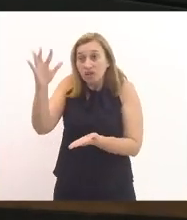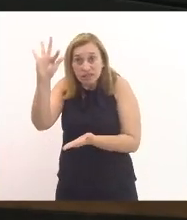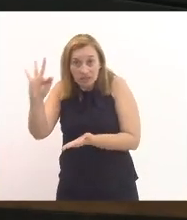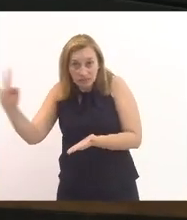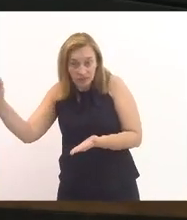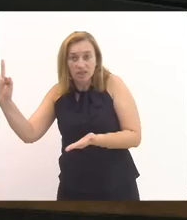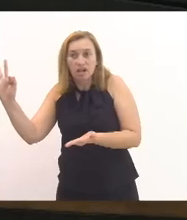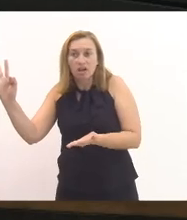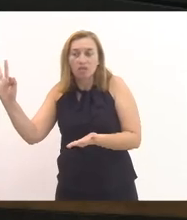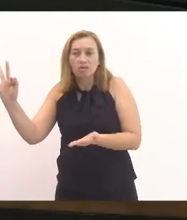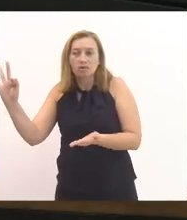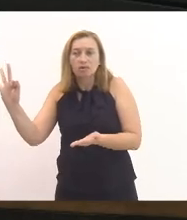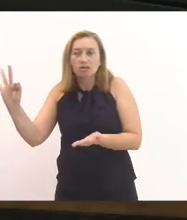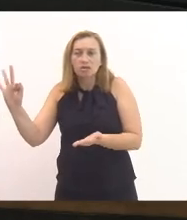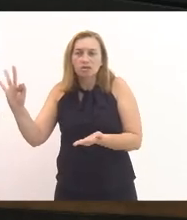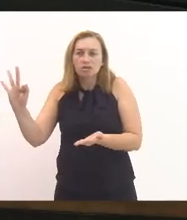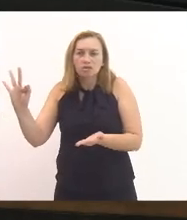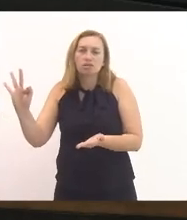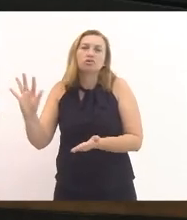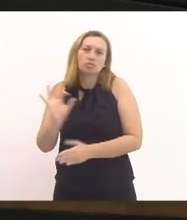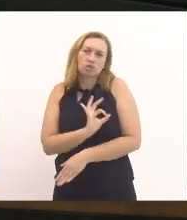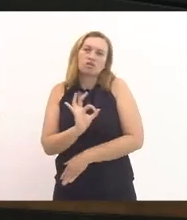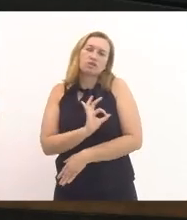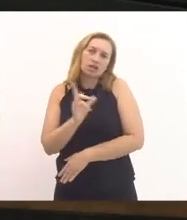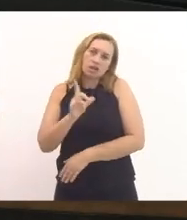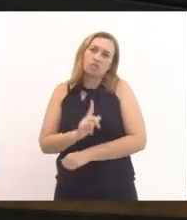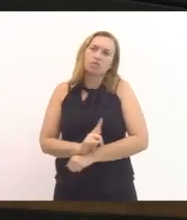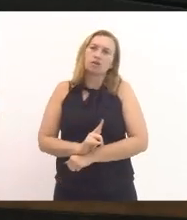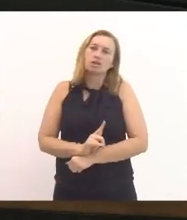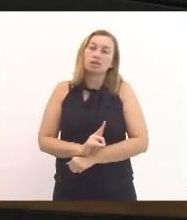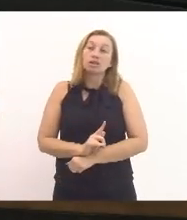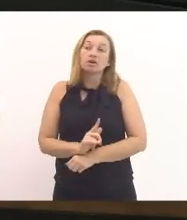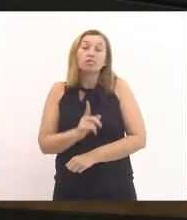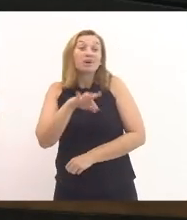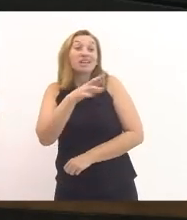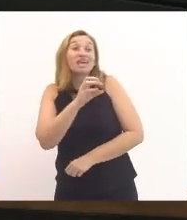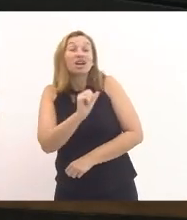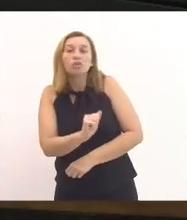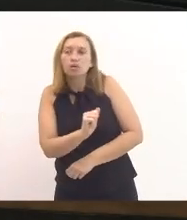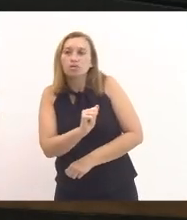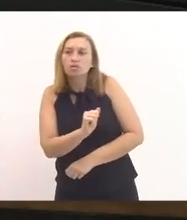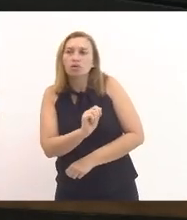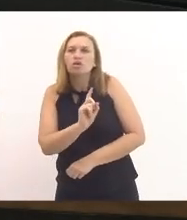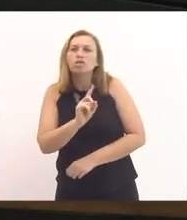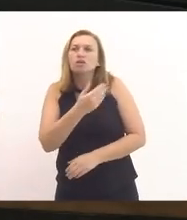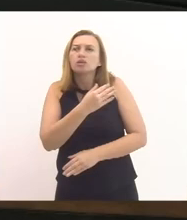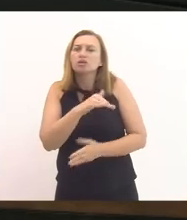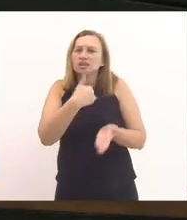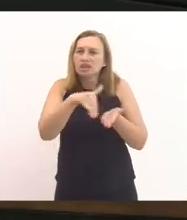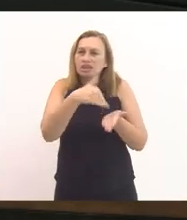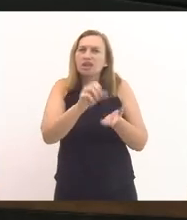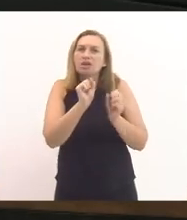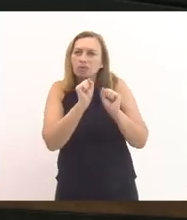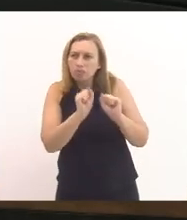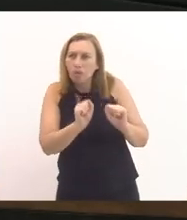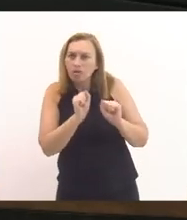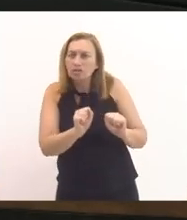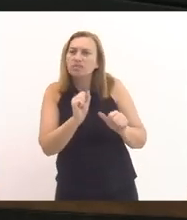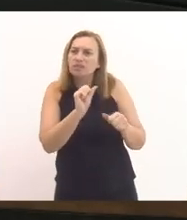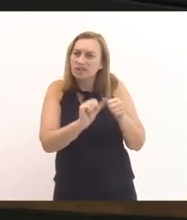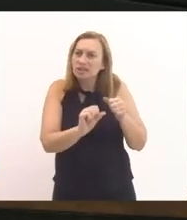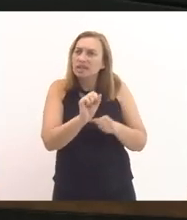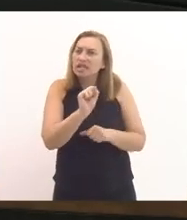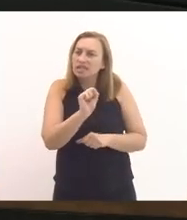federal imitando a polícia federal Marcelo o secretário pode fazer